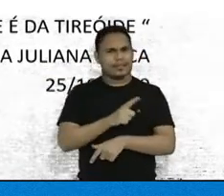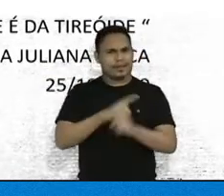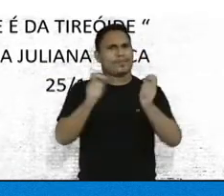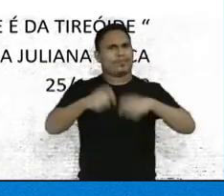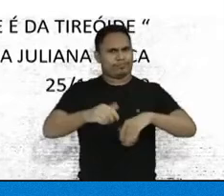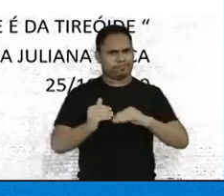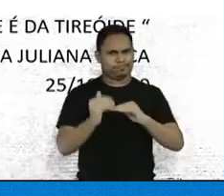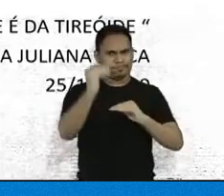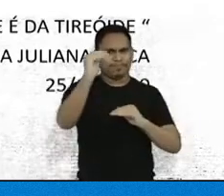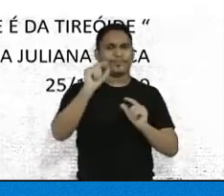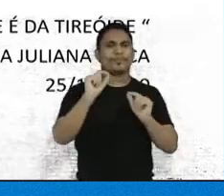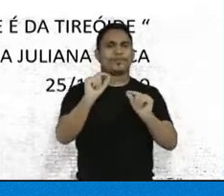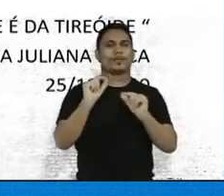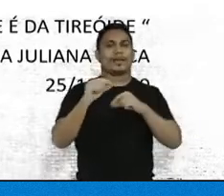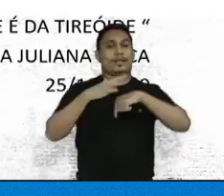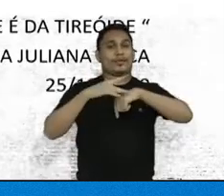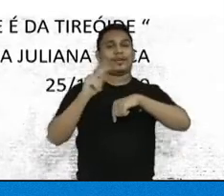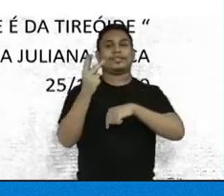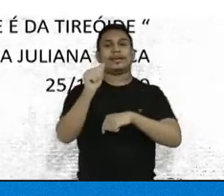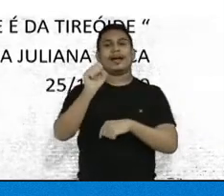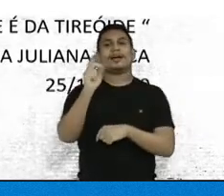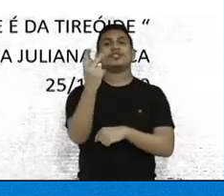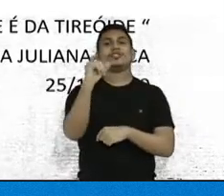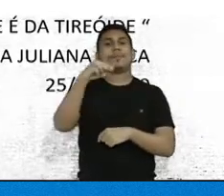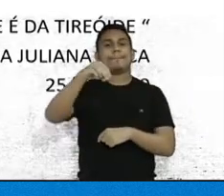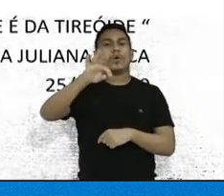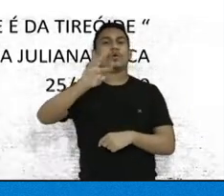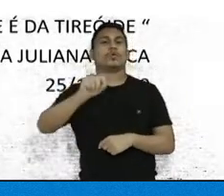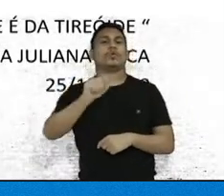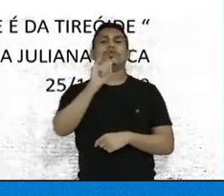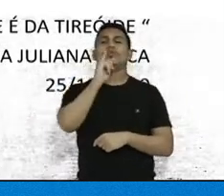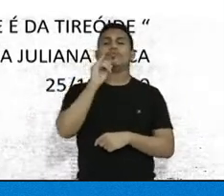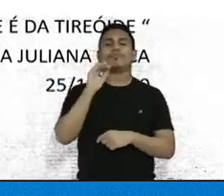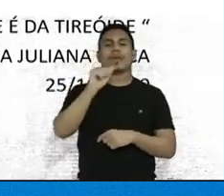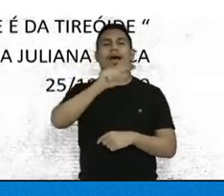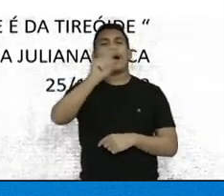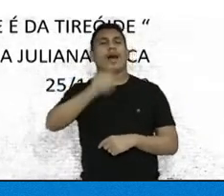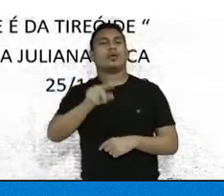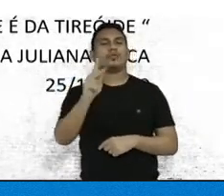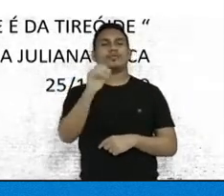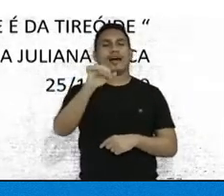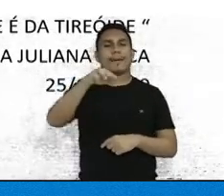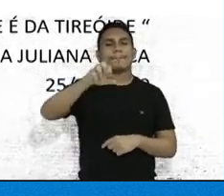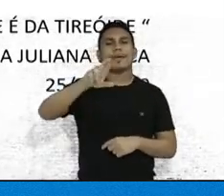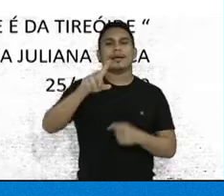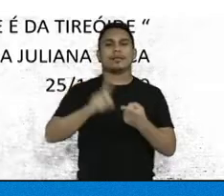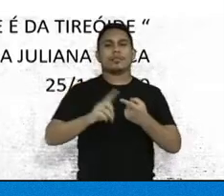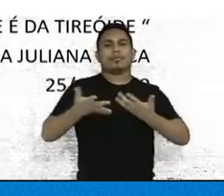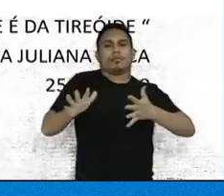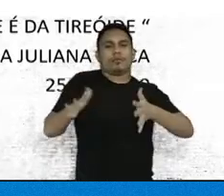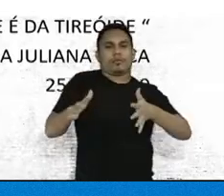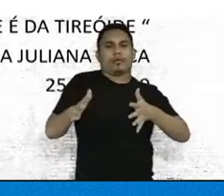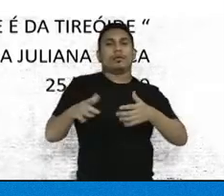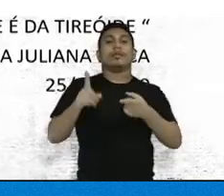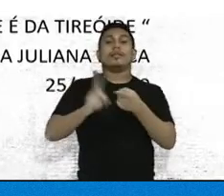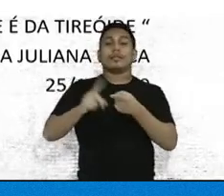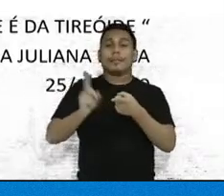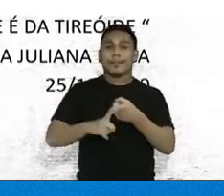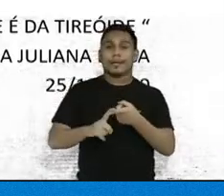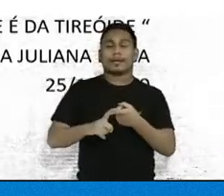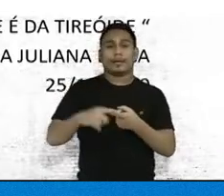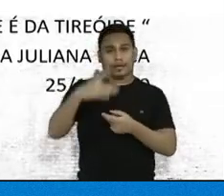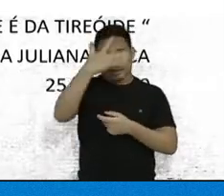de Hashimoto, de Alzheimer e Parkinson. Existe o risco aumentado nos pacientes de doença de Hashimoto